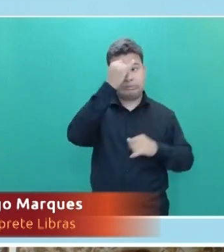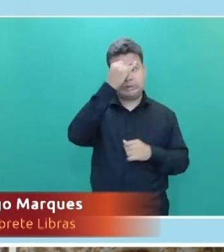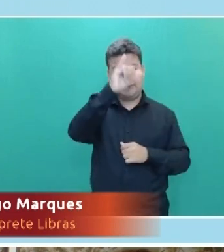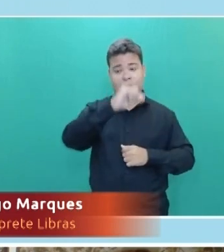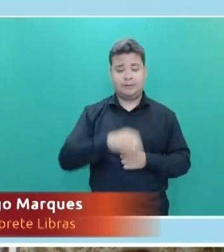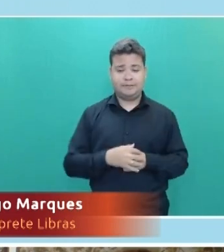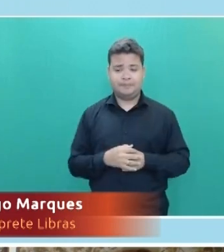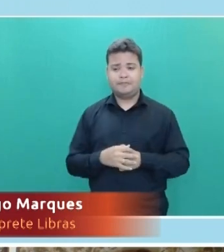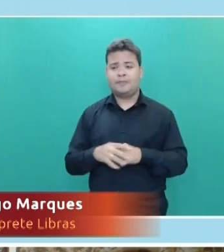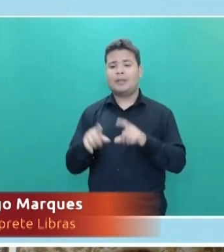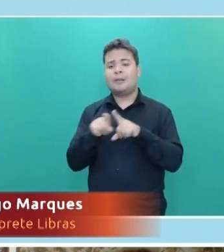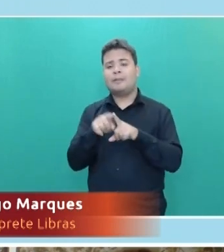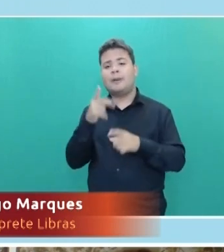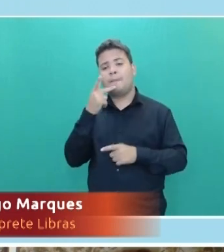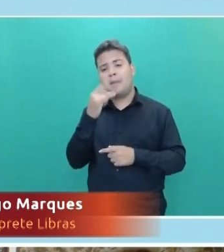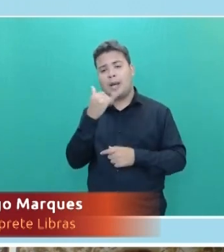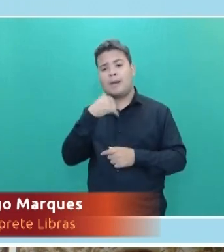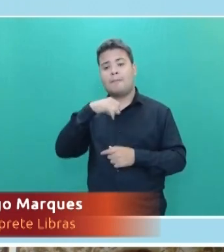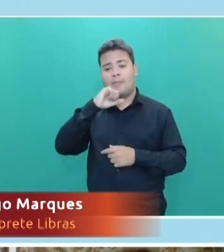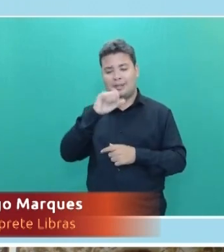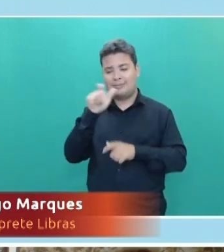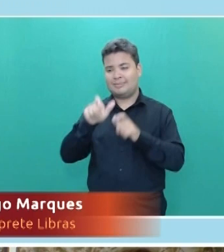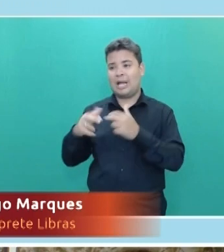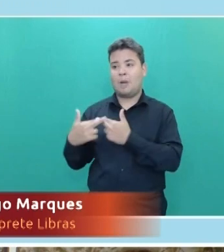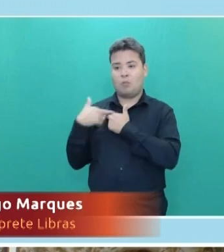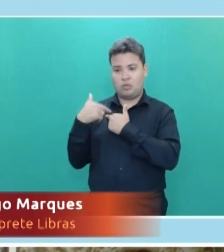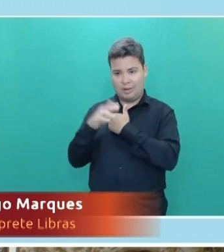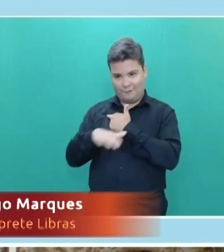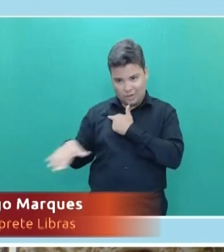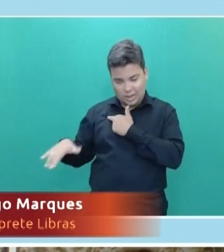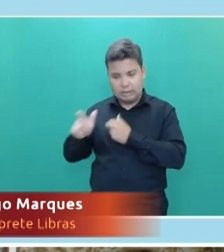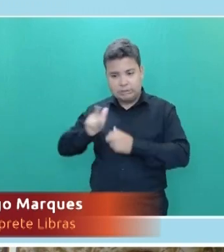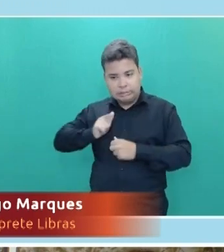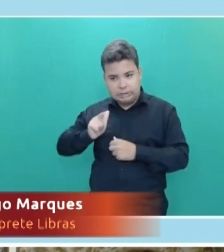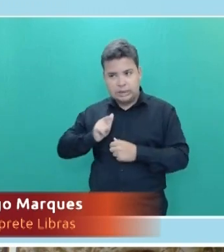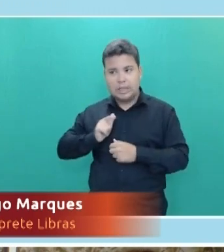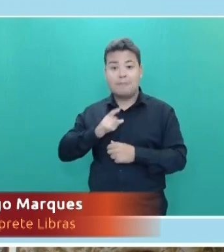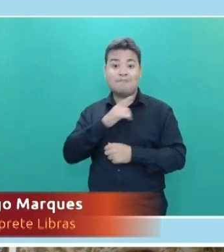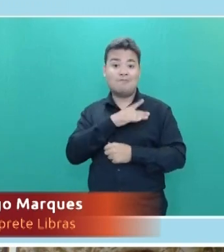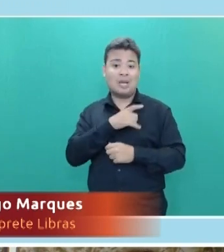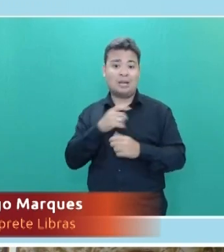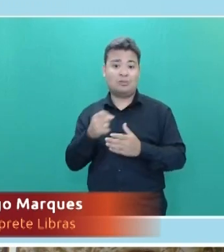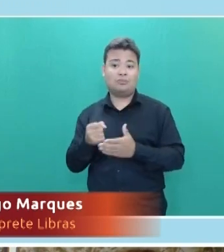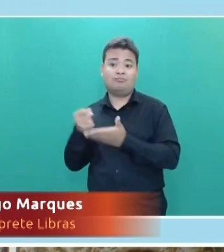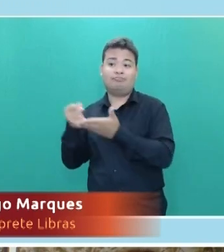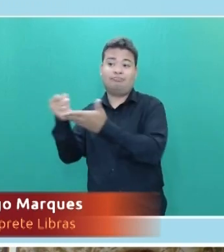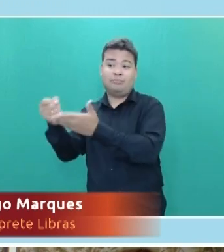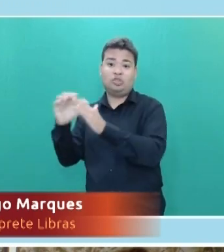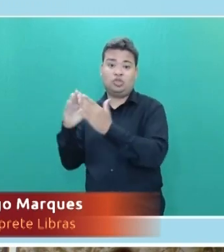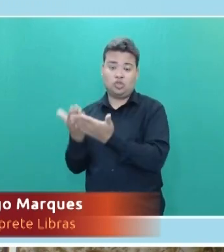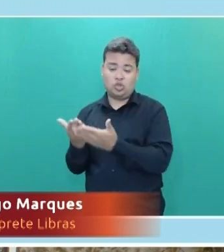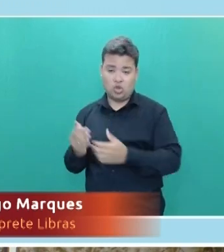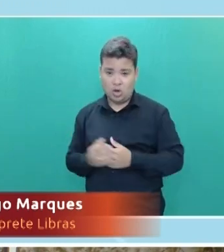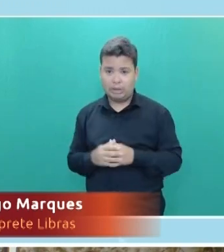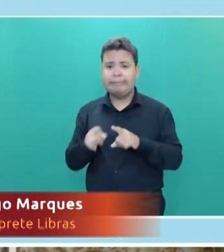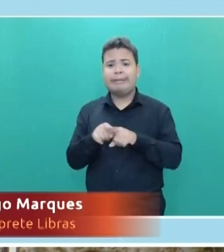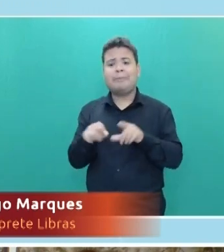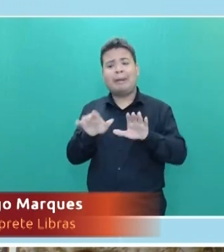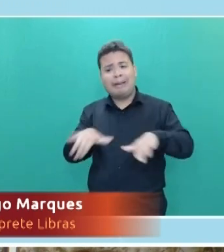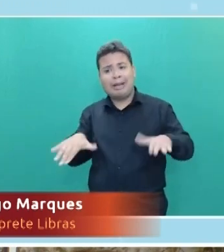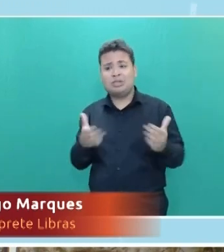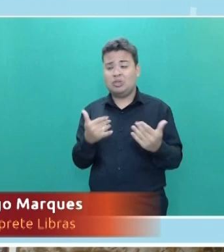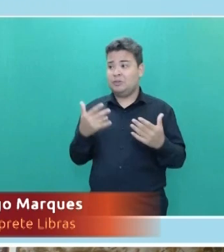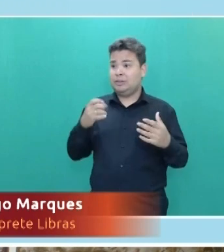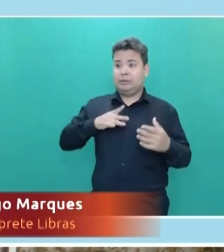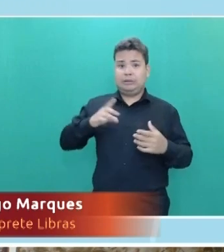responsáveis, mães, né, de deixar os filhos ir na escola, o medo dos próprios alunos, né, muitas crianças tiveram acesso, crianças e adolescentes, né, a essas informações,